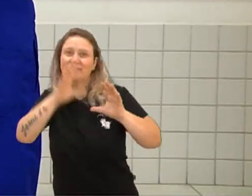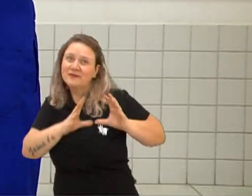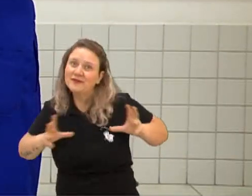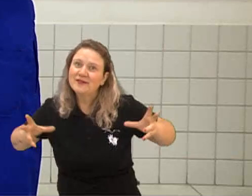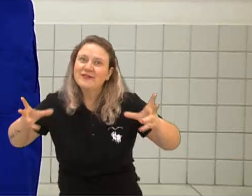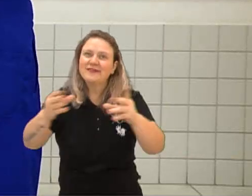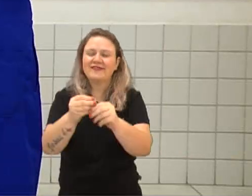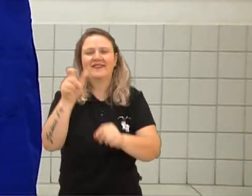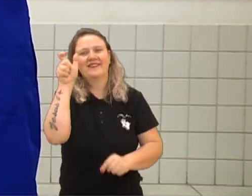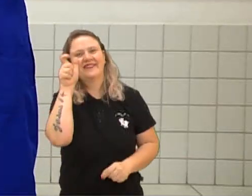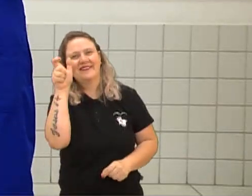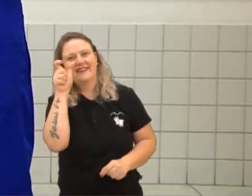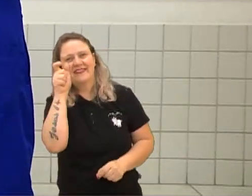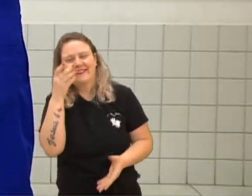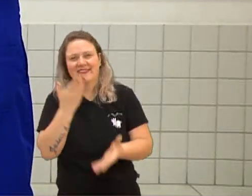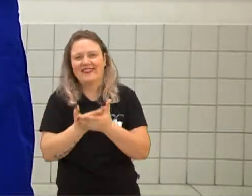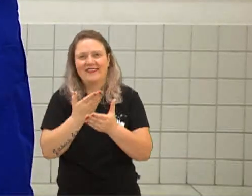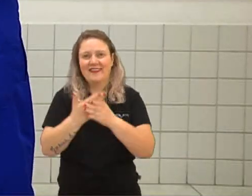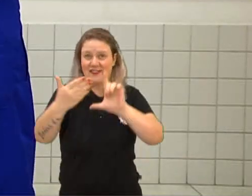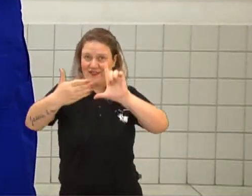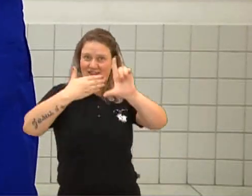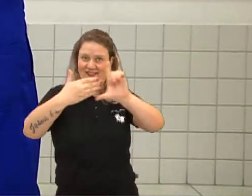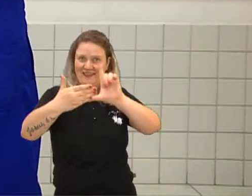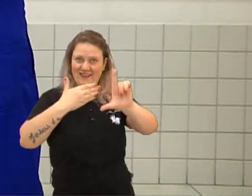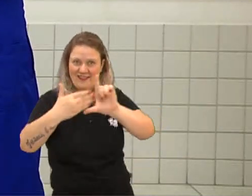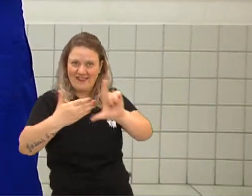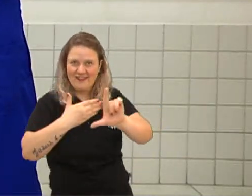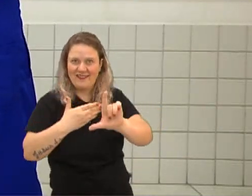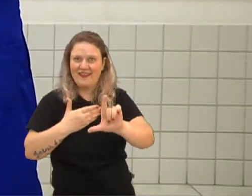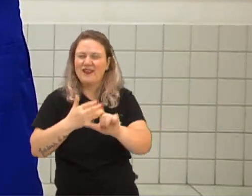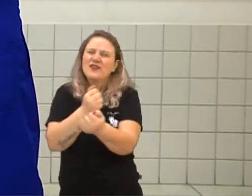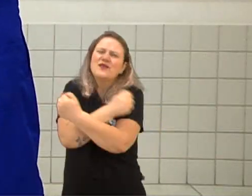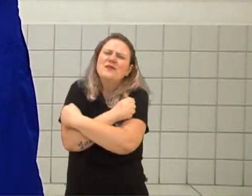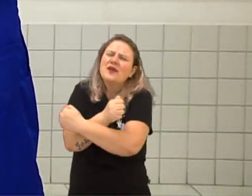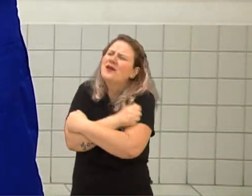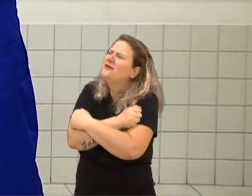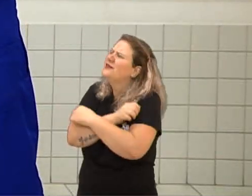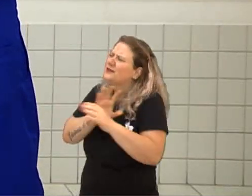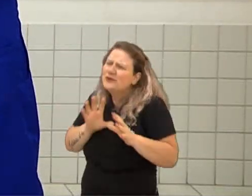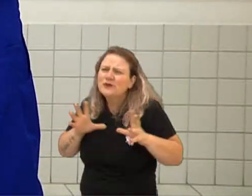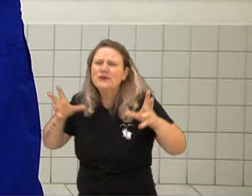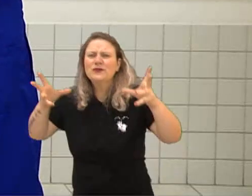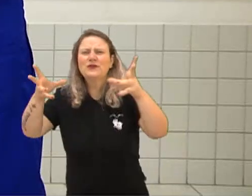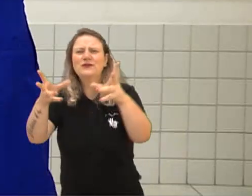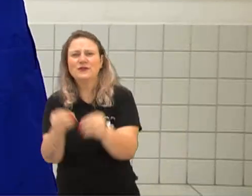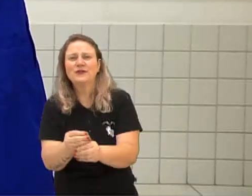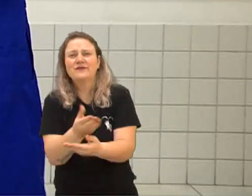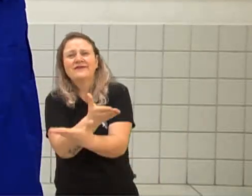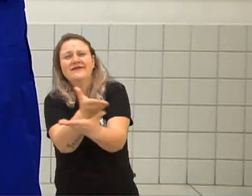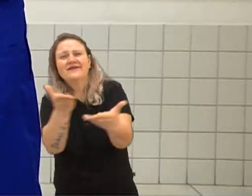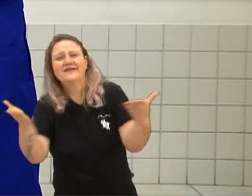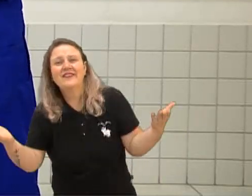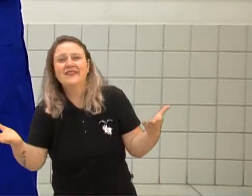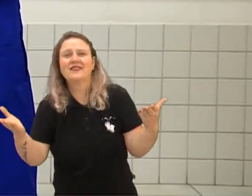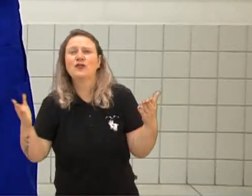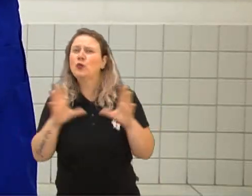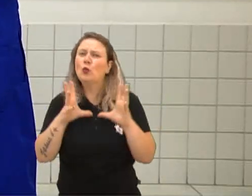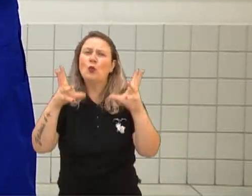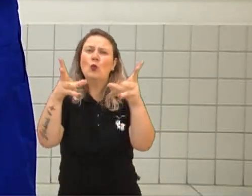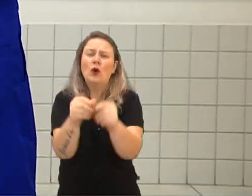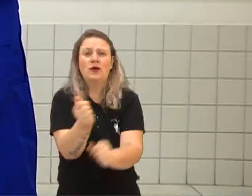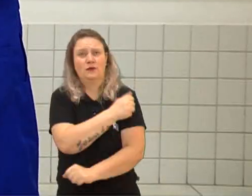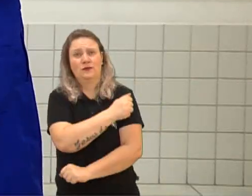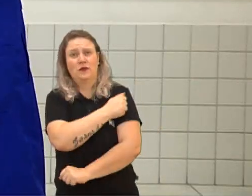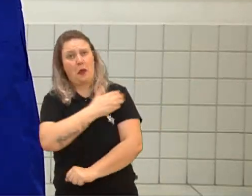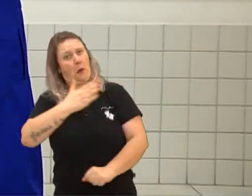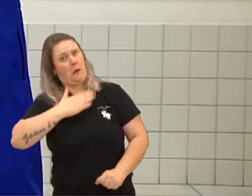né, assistindo a nossa videoaula e participando. Isso, meu abraço a todos e a todas vocês, todos os alunos, os